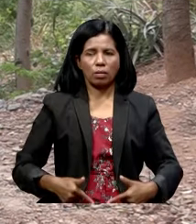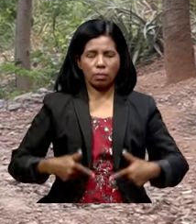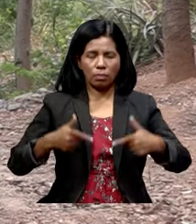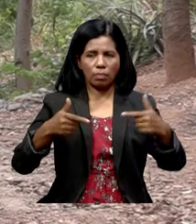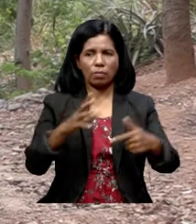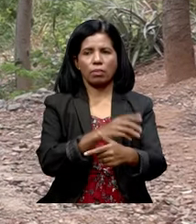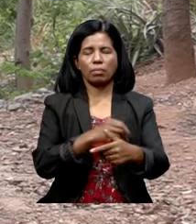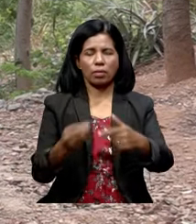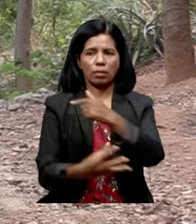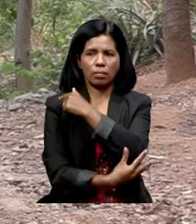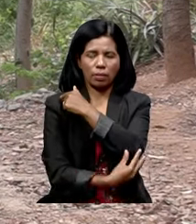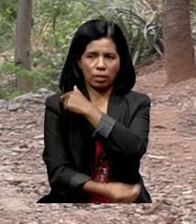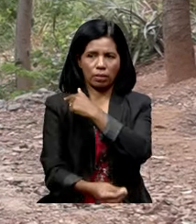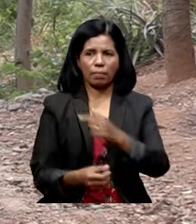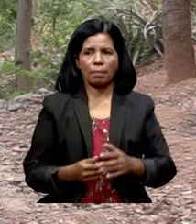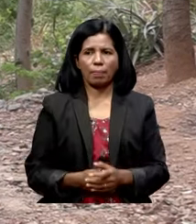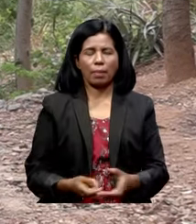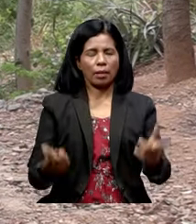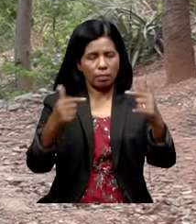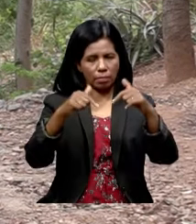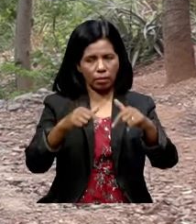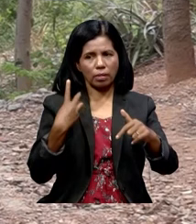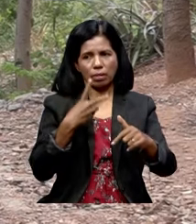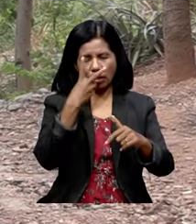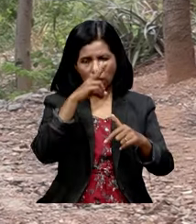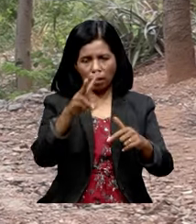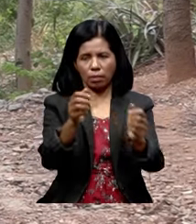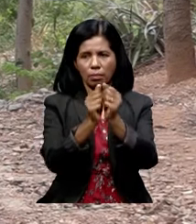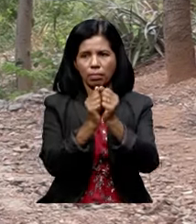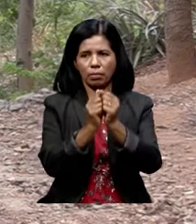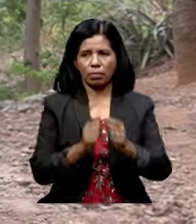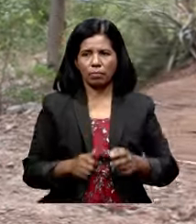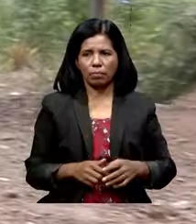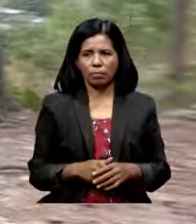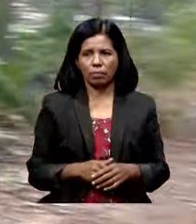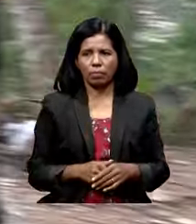condição vulnerável. Mai, ita acompanhe hamutu.